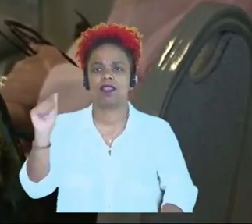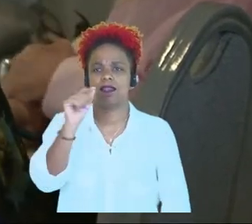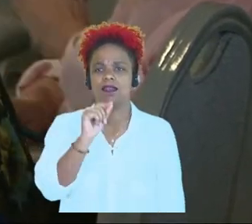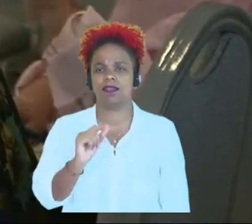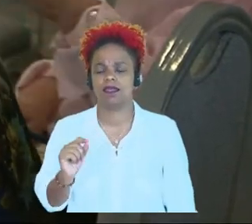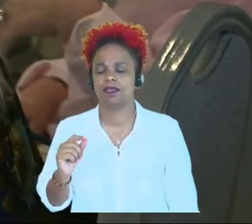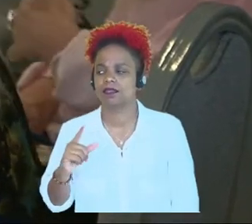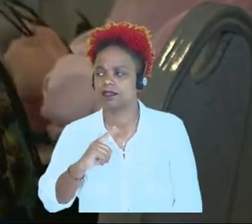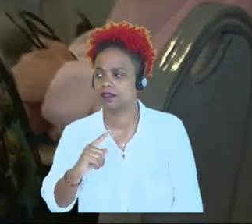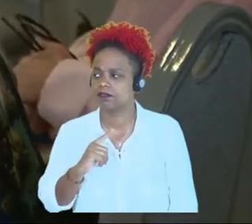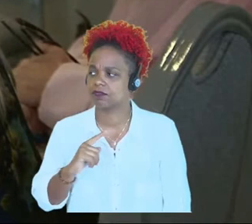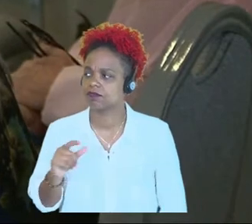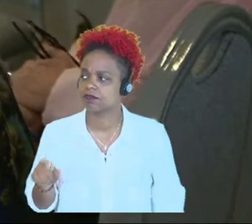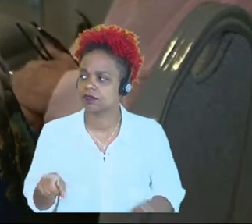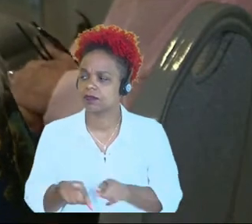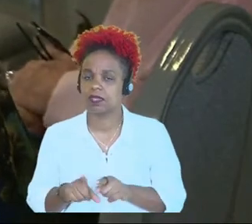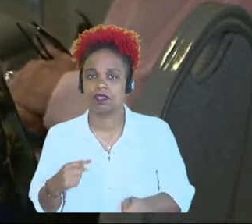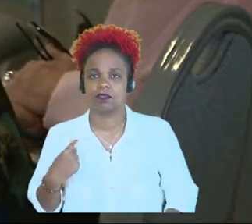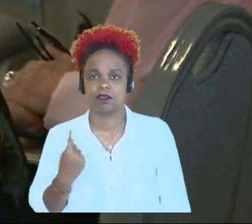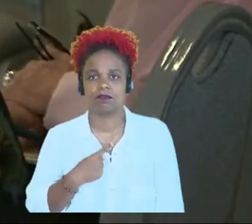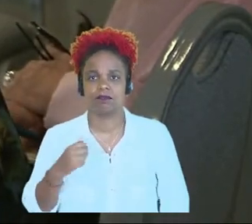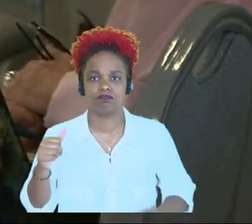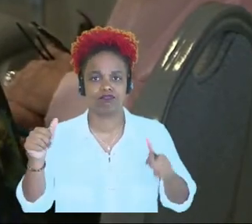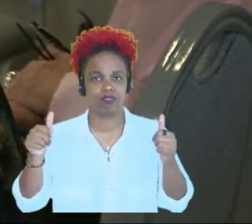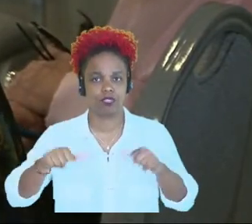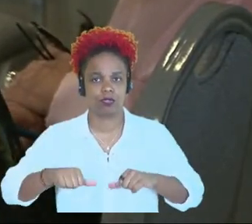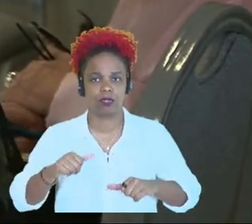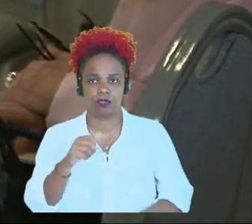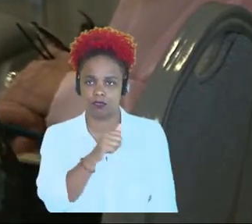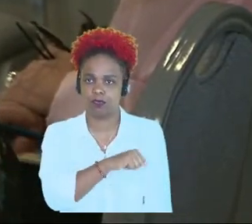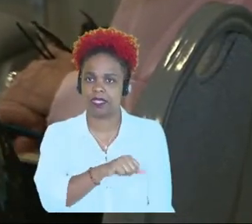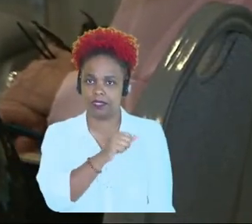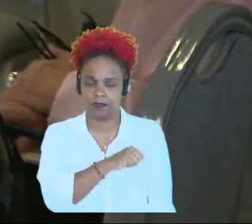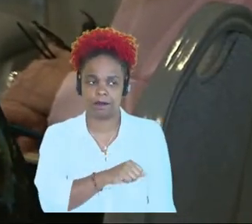manifestações, inclusive no tempo que a gente está aqui, eu vi que piorou, inclusive no Rio.